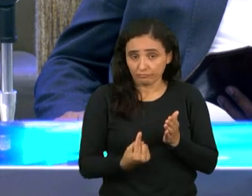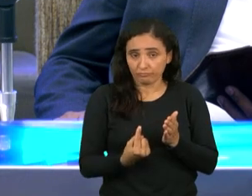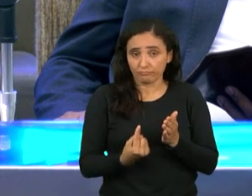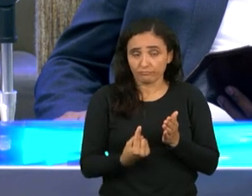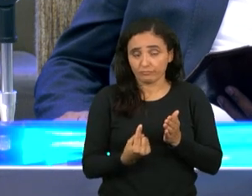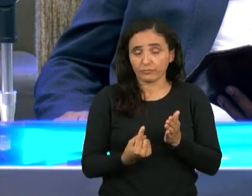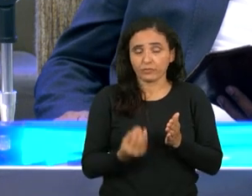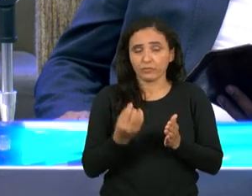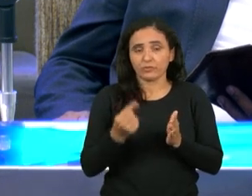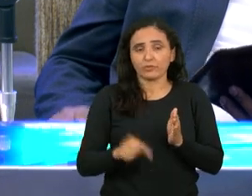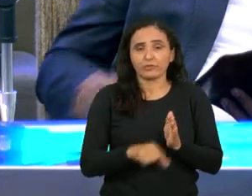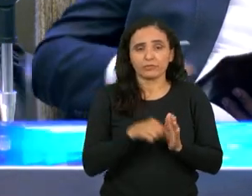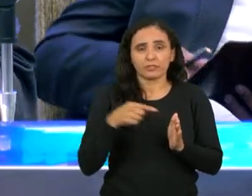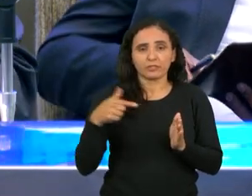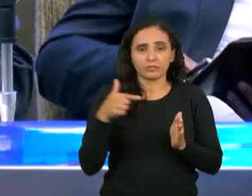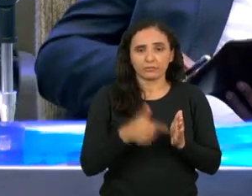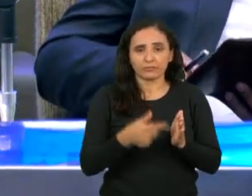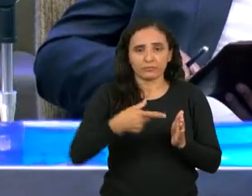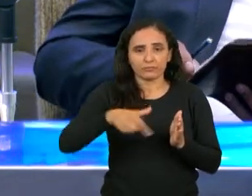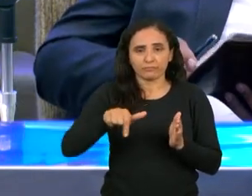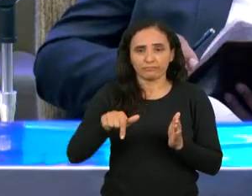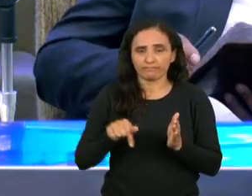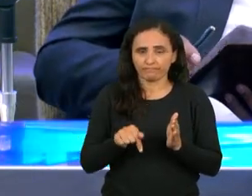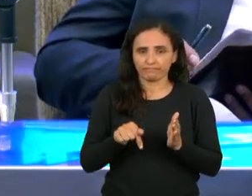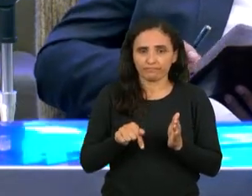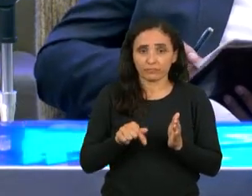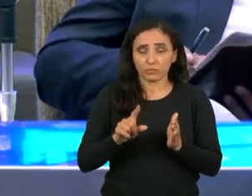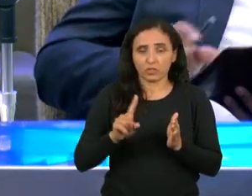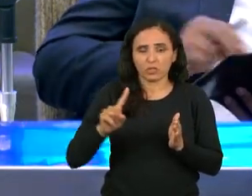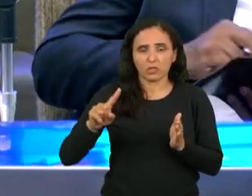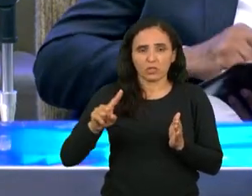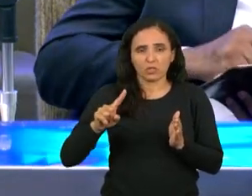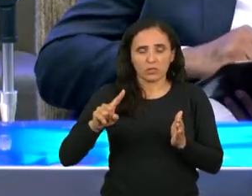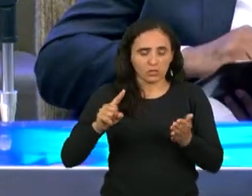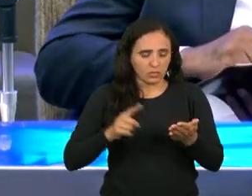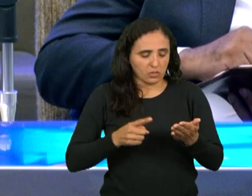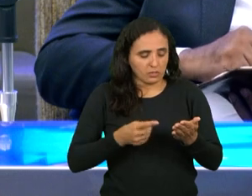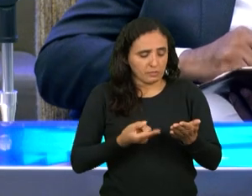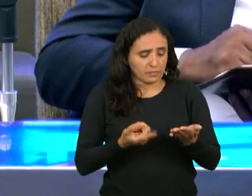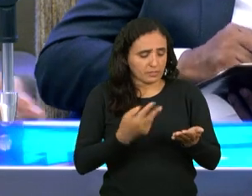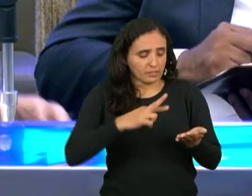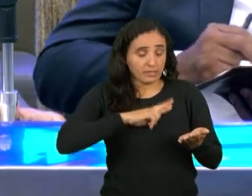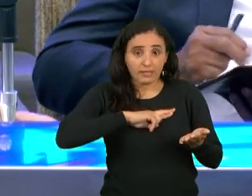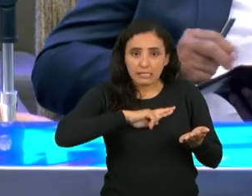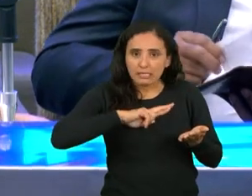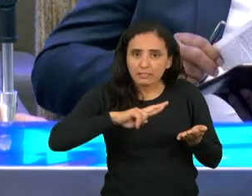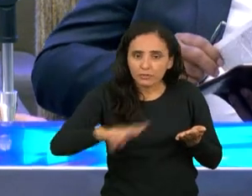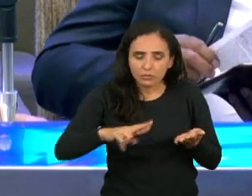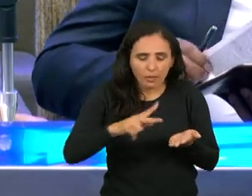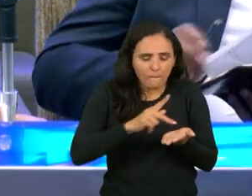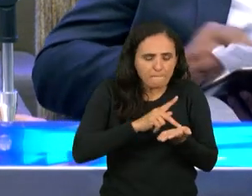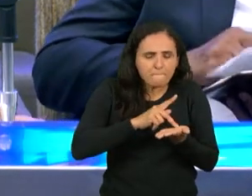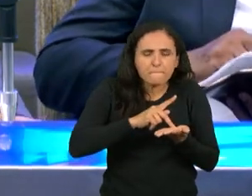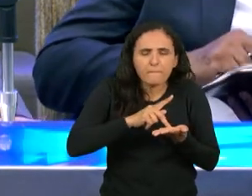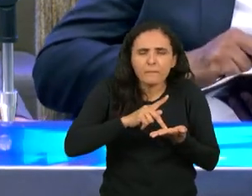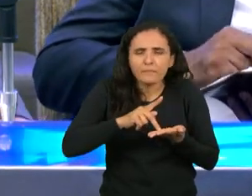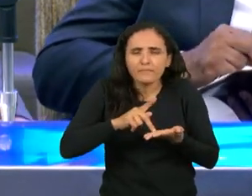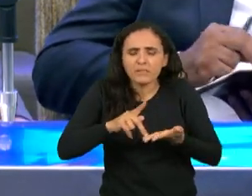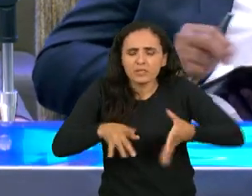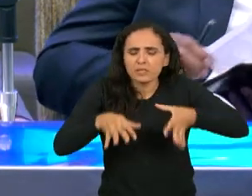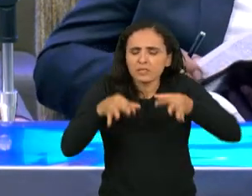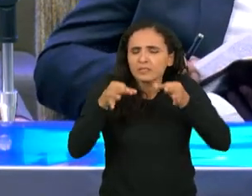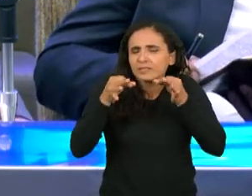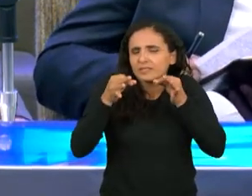vemos Versículo 27 nós temos assim a religião pura Imaculada para